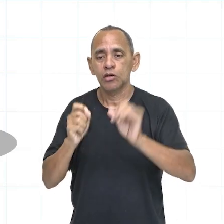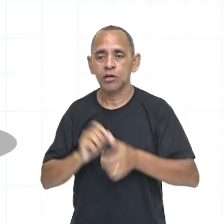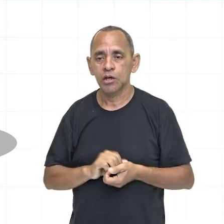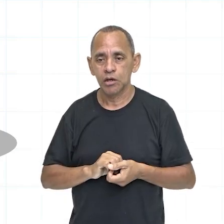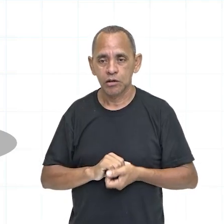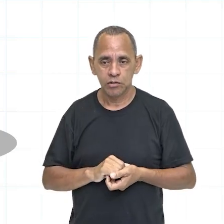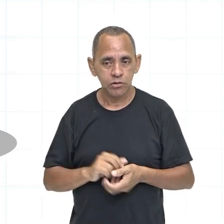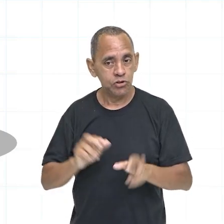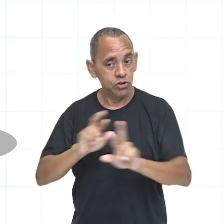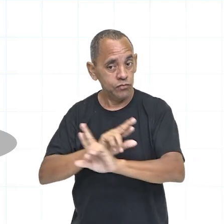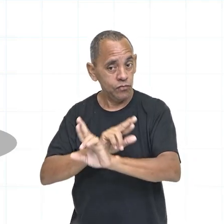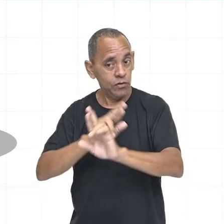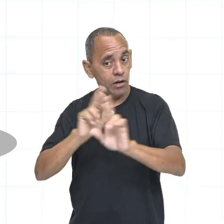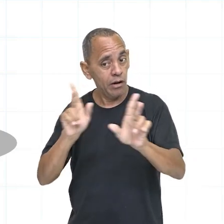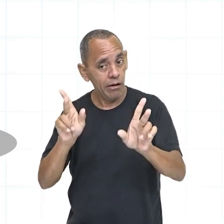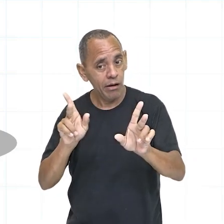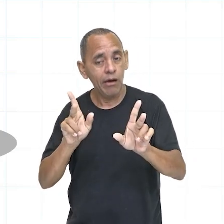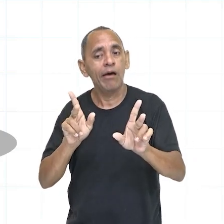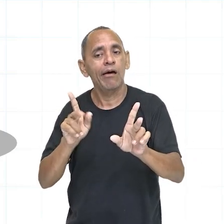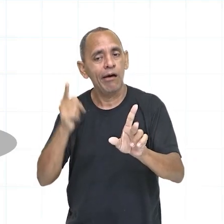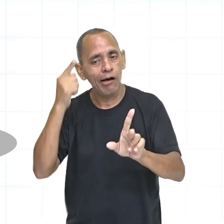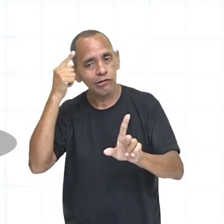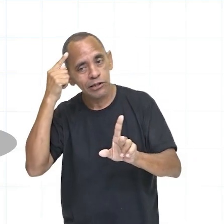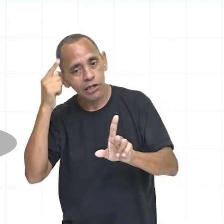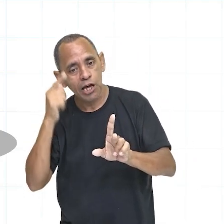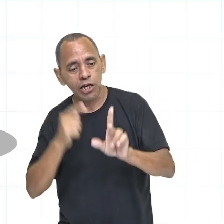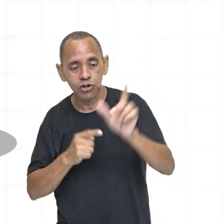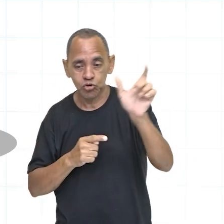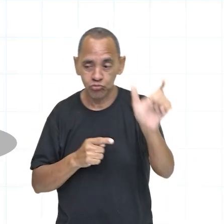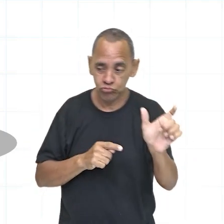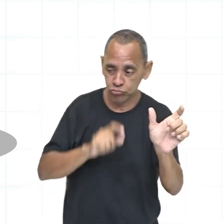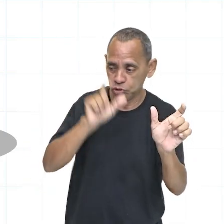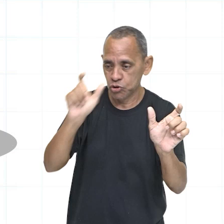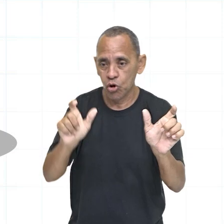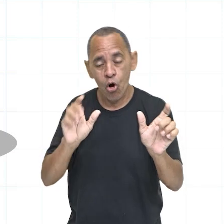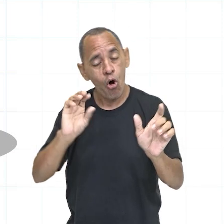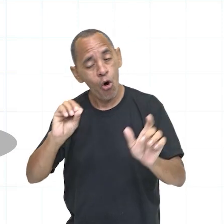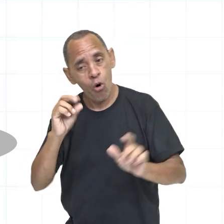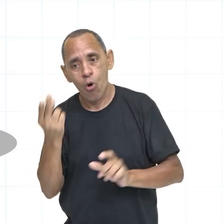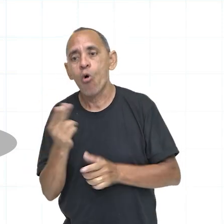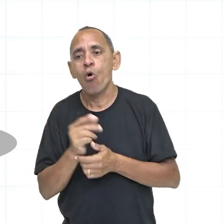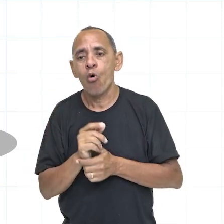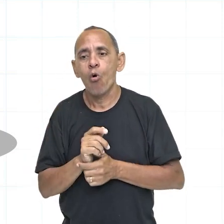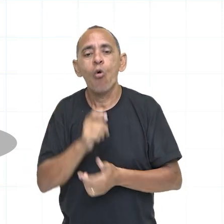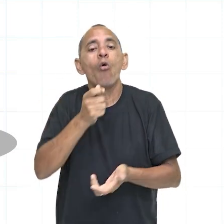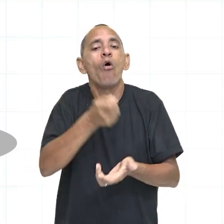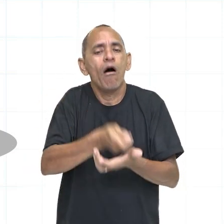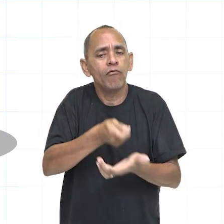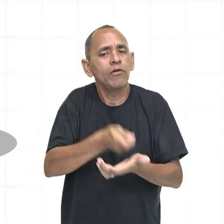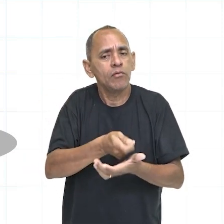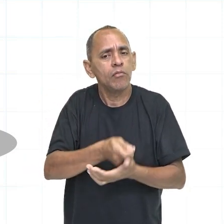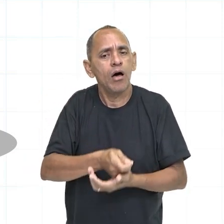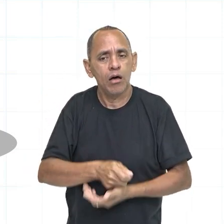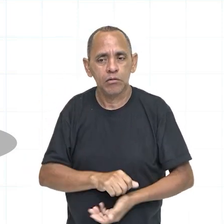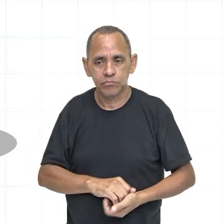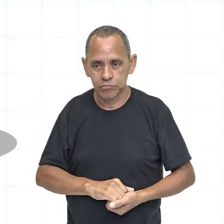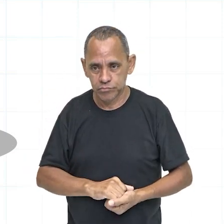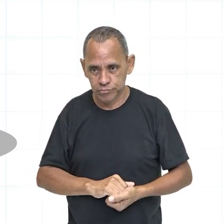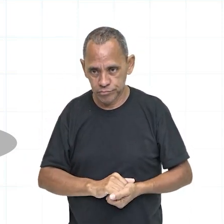ou diferença entre duas ideias ou afirmações. Olha lá, hein, gente? A diferença aqui, ó,